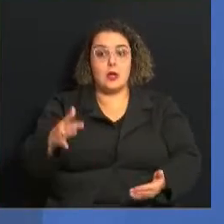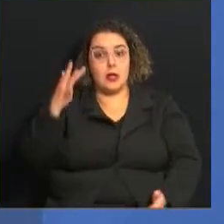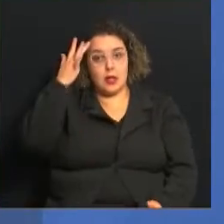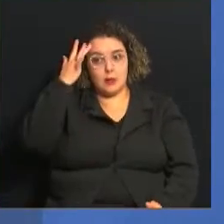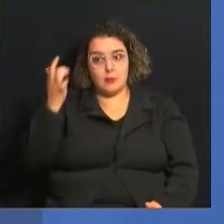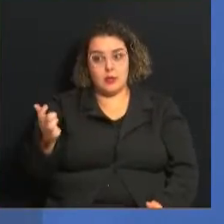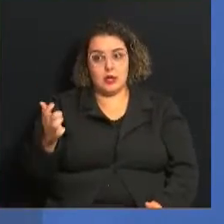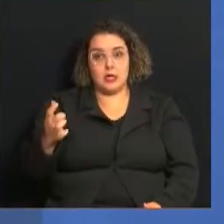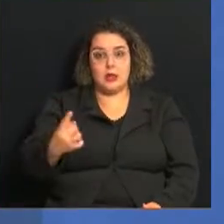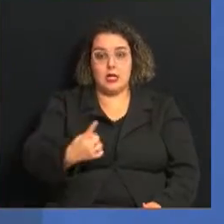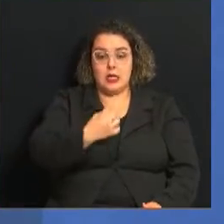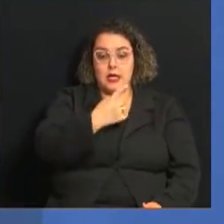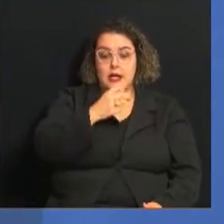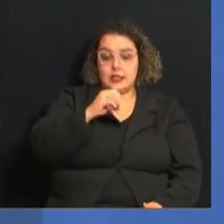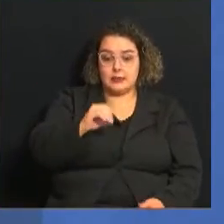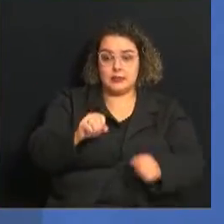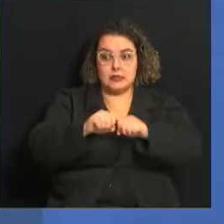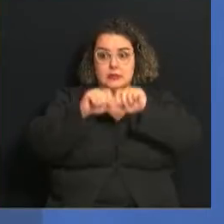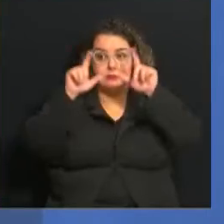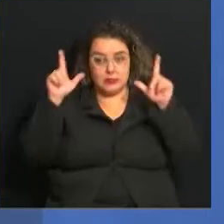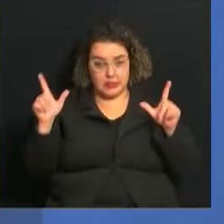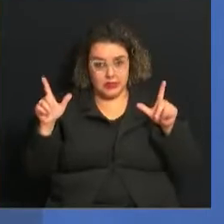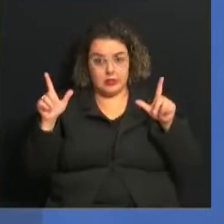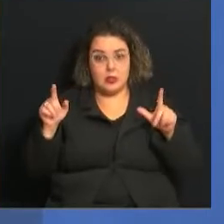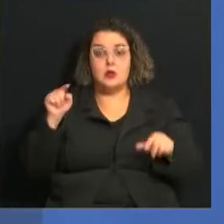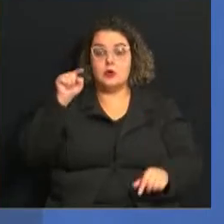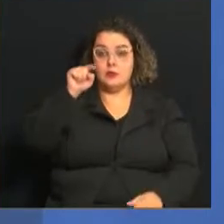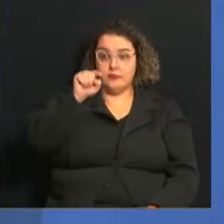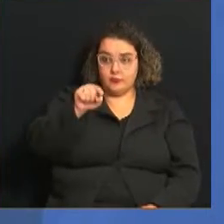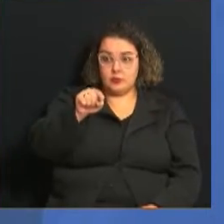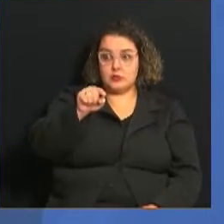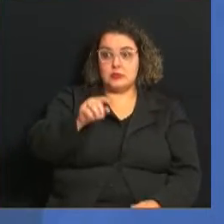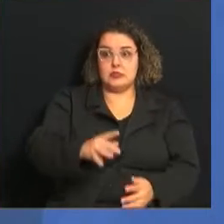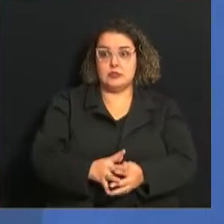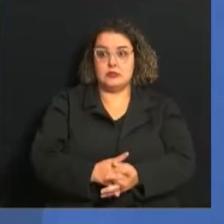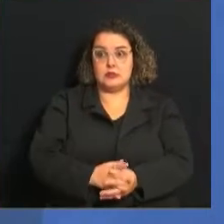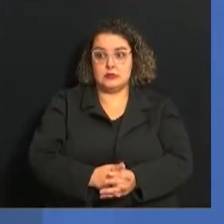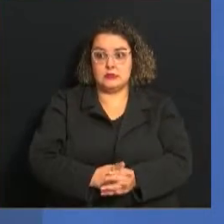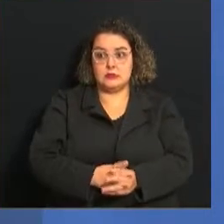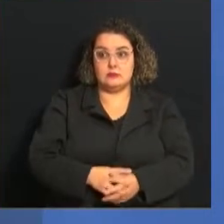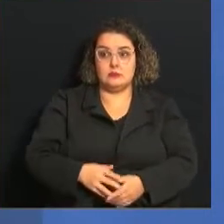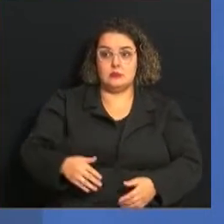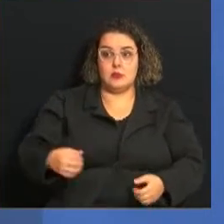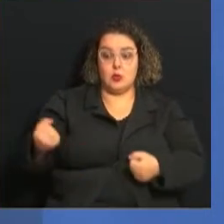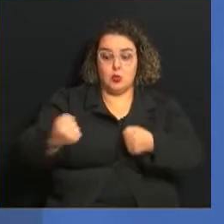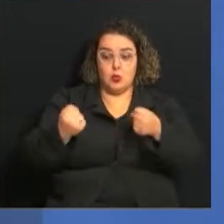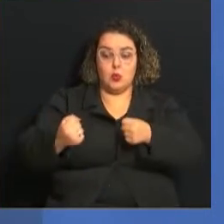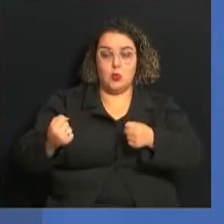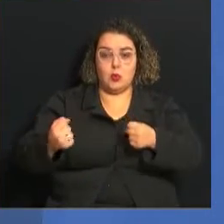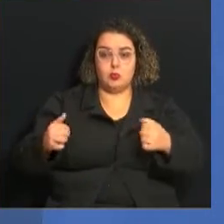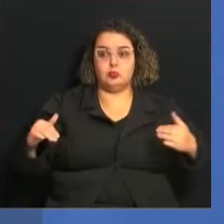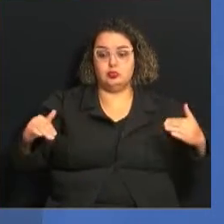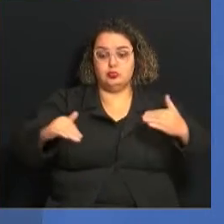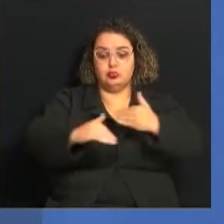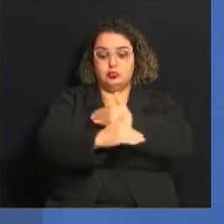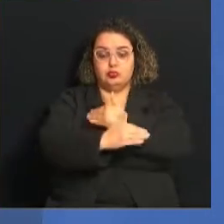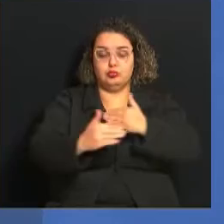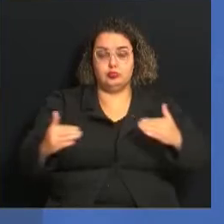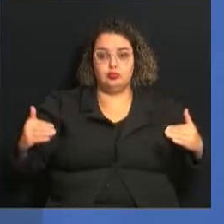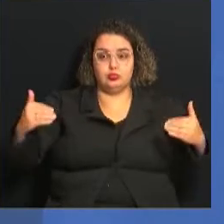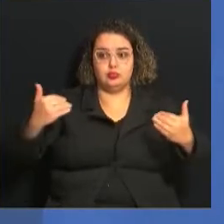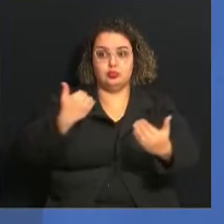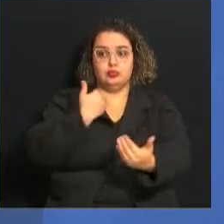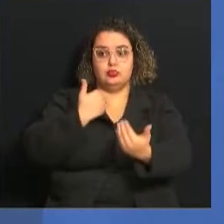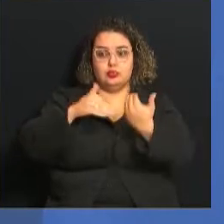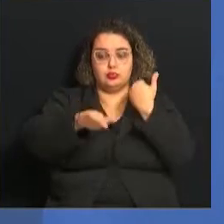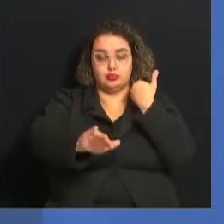às 10 horas da manhã. Então, você que anda de carro nessa via, na